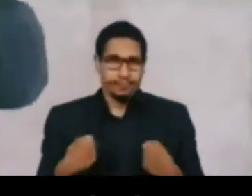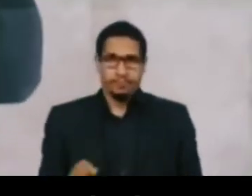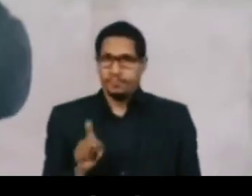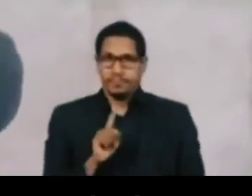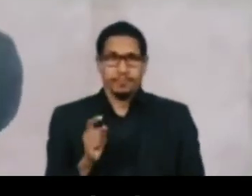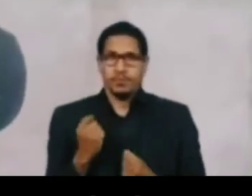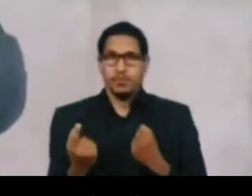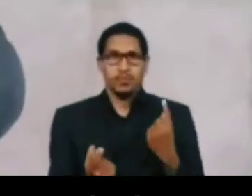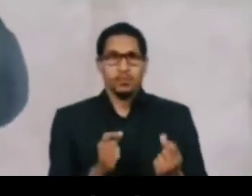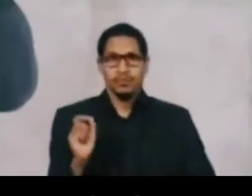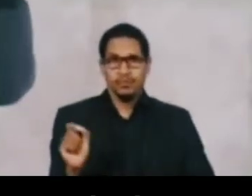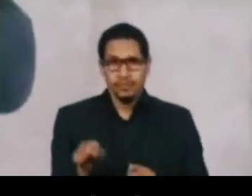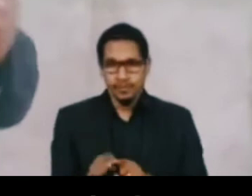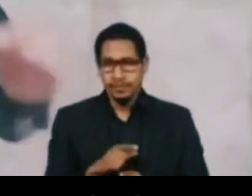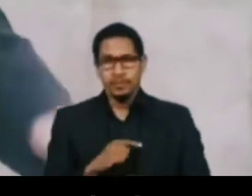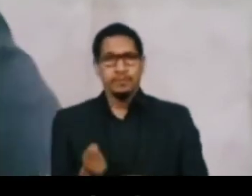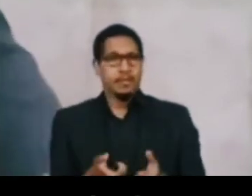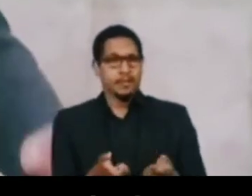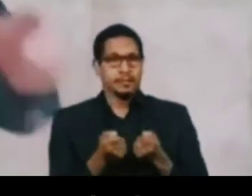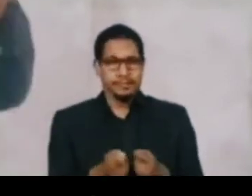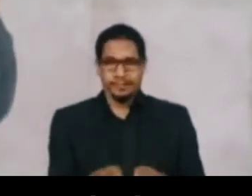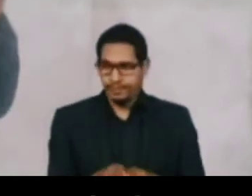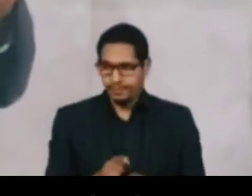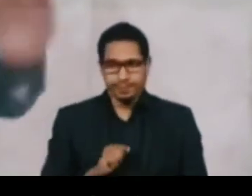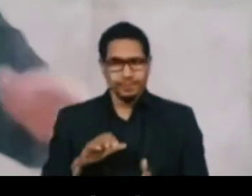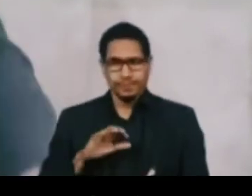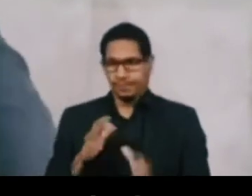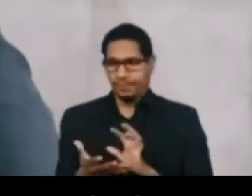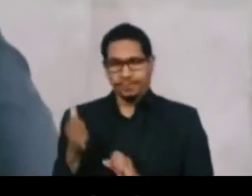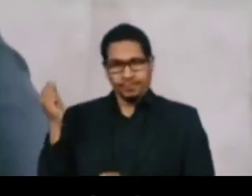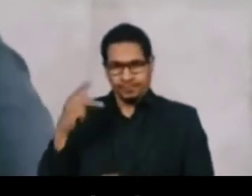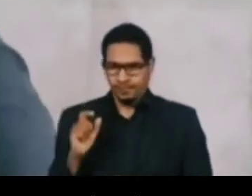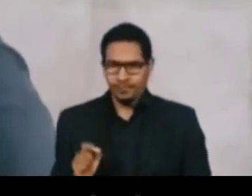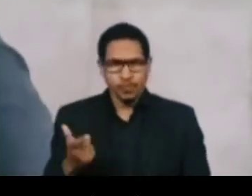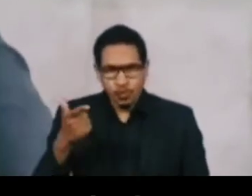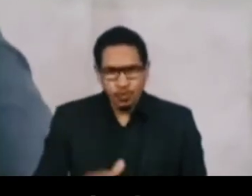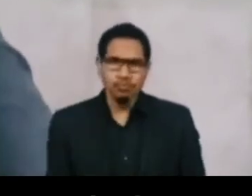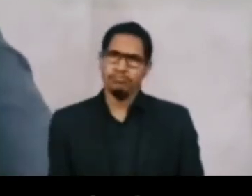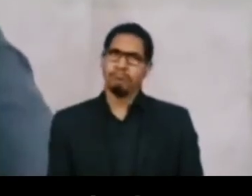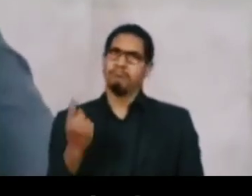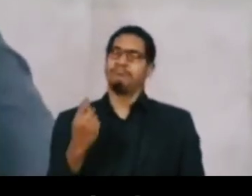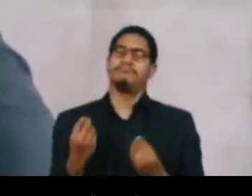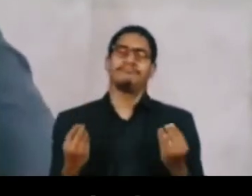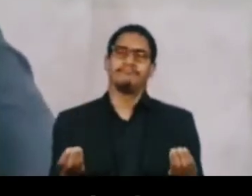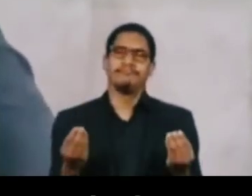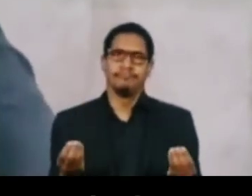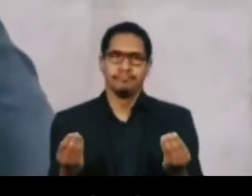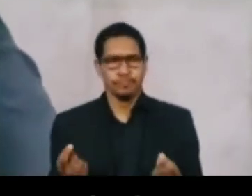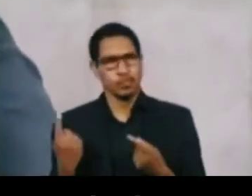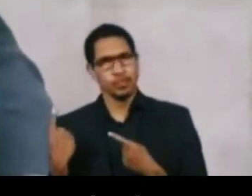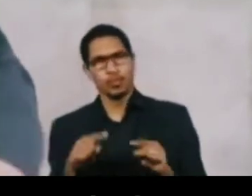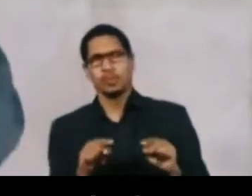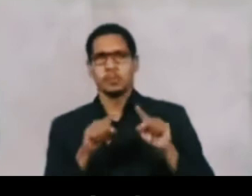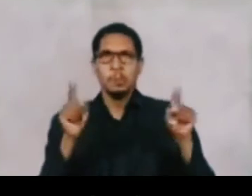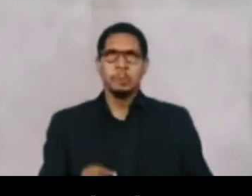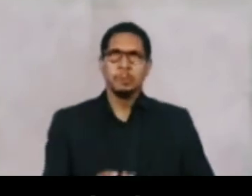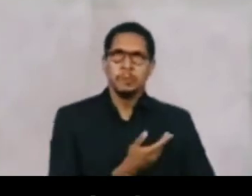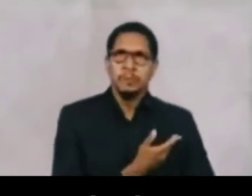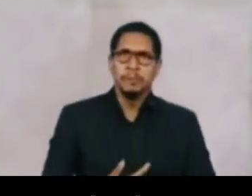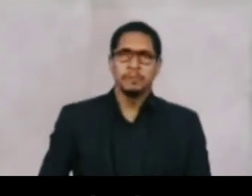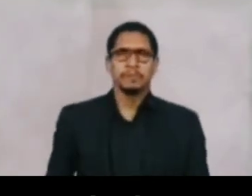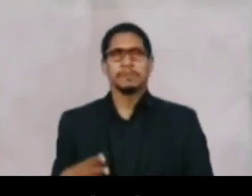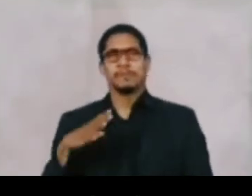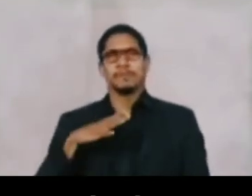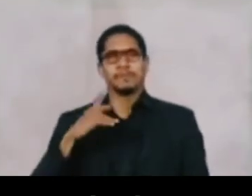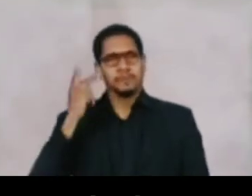necessidade alguma de confisco de reforma previdenciária, mais uma reforma previdenciária aqui contra os servidores públicos